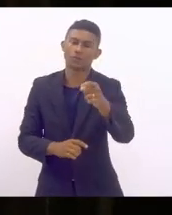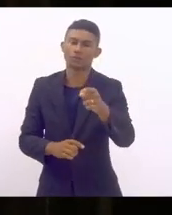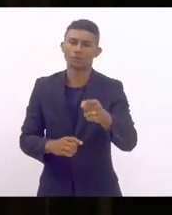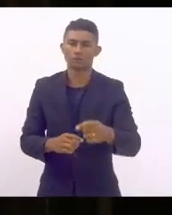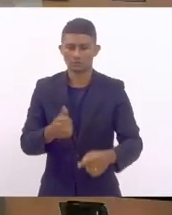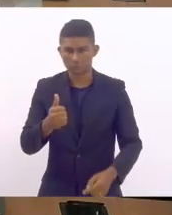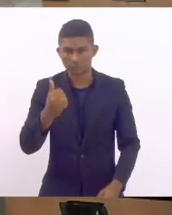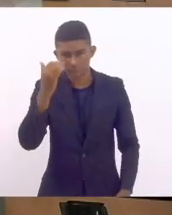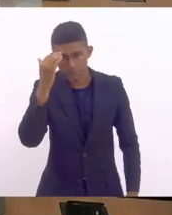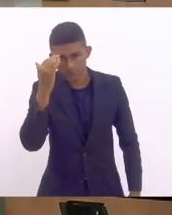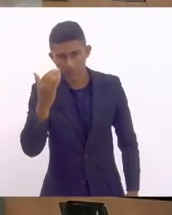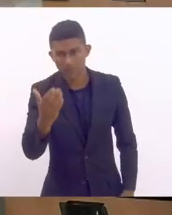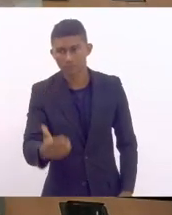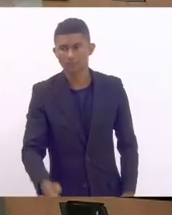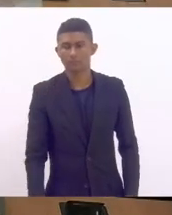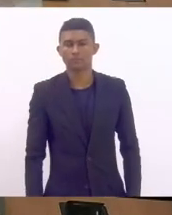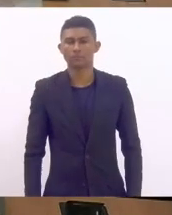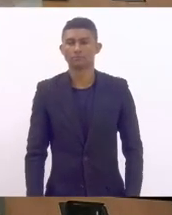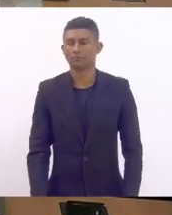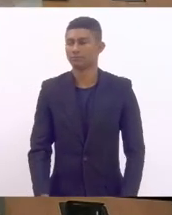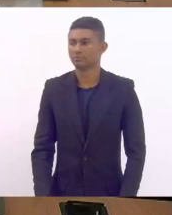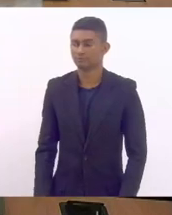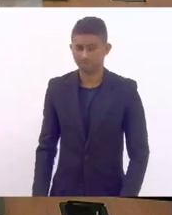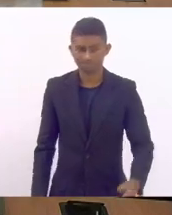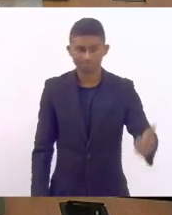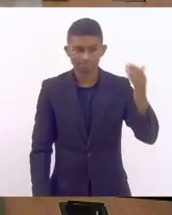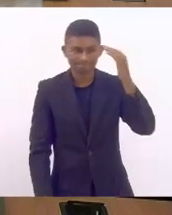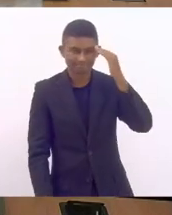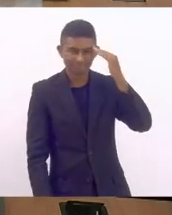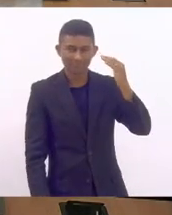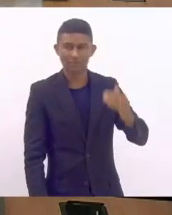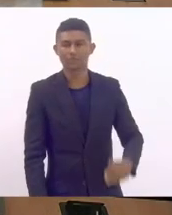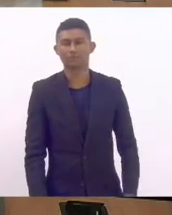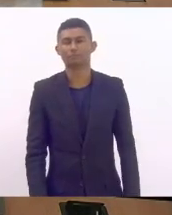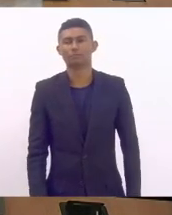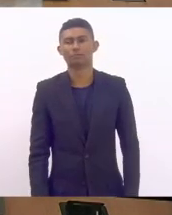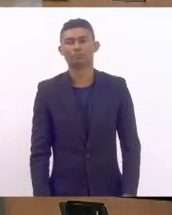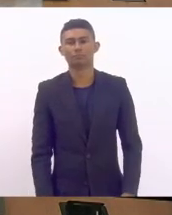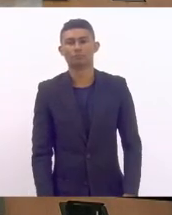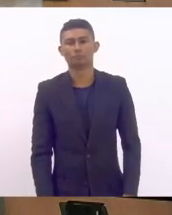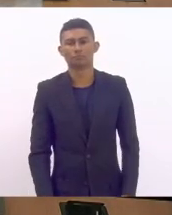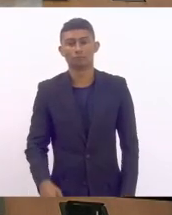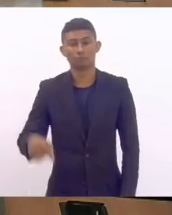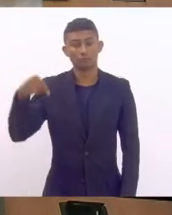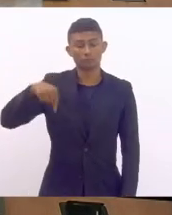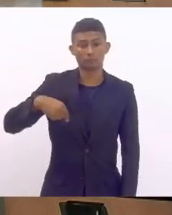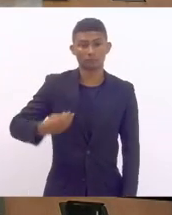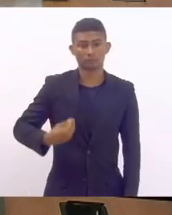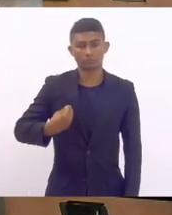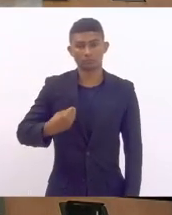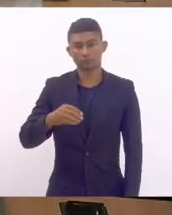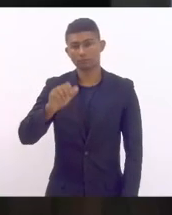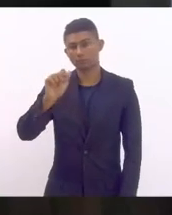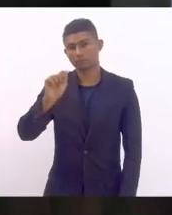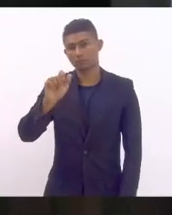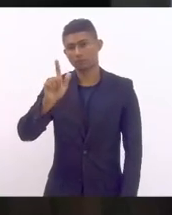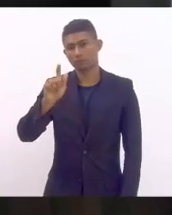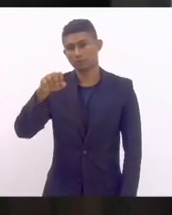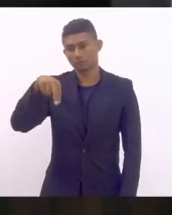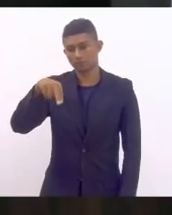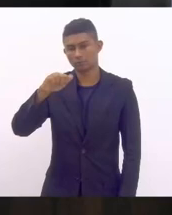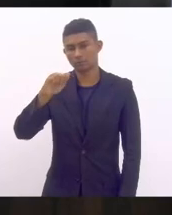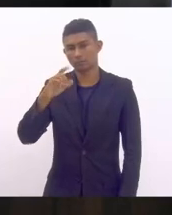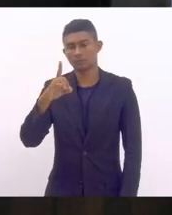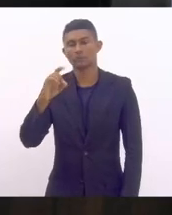Muito obrigado e obrigado aos carro que estão conosco também Agnaldo Élcio Guimarães